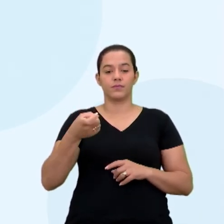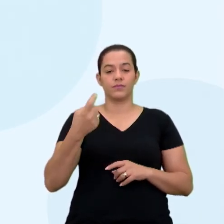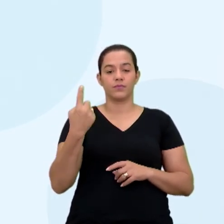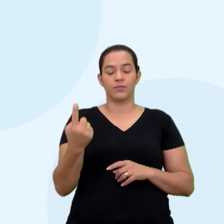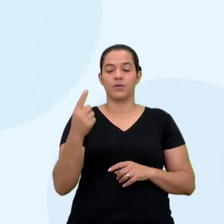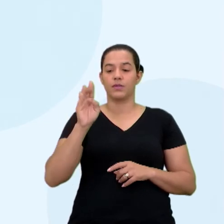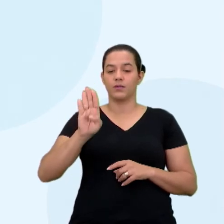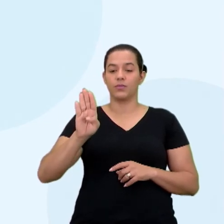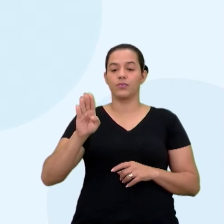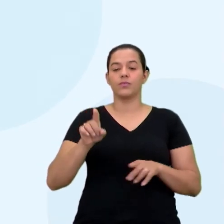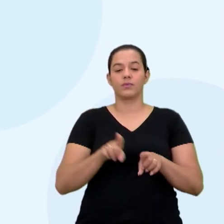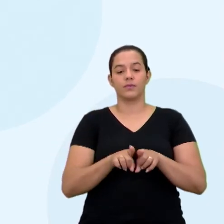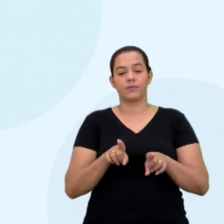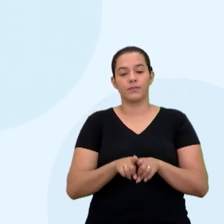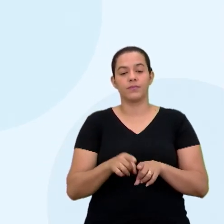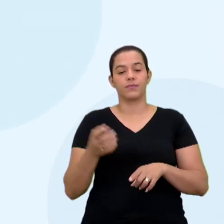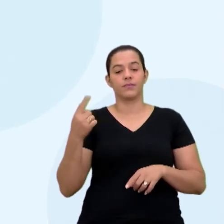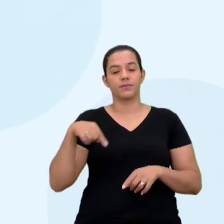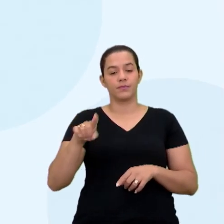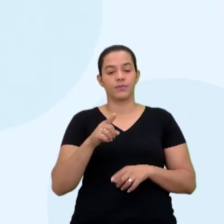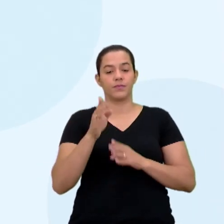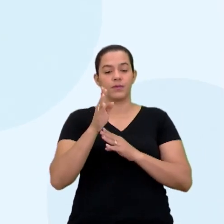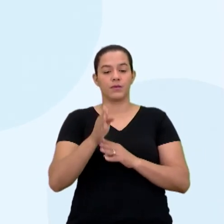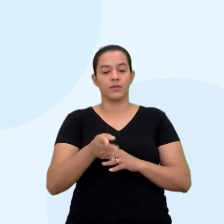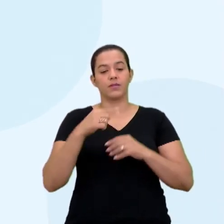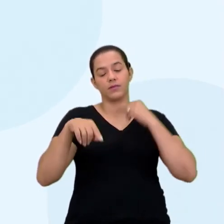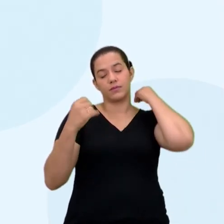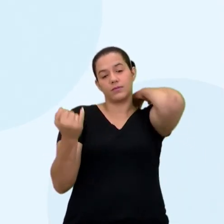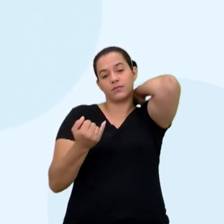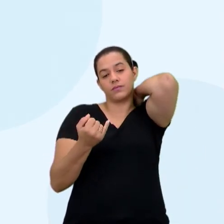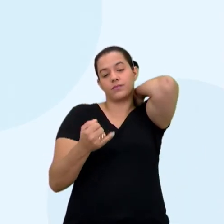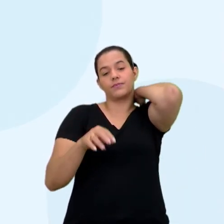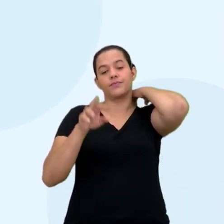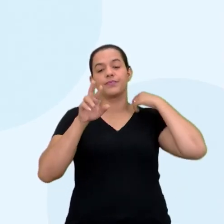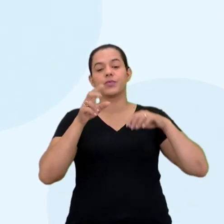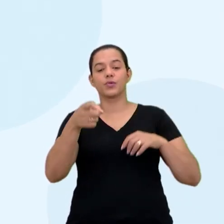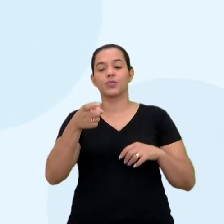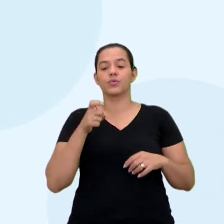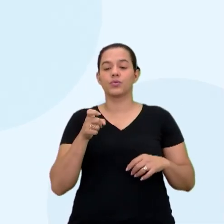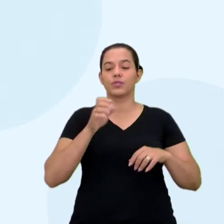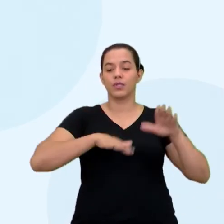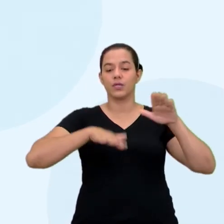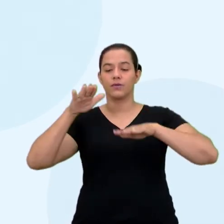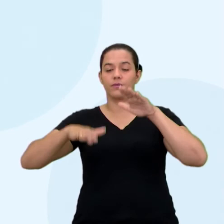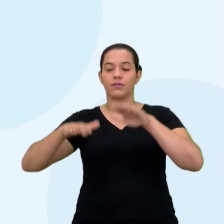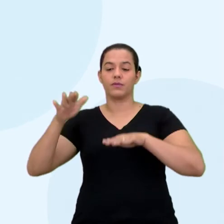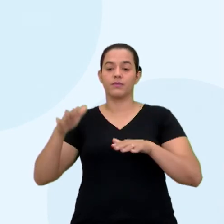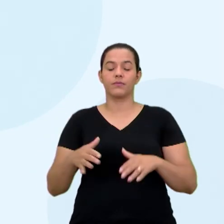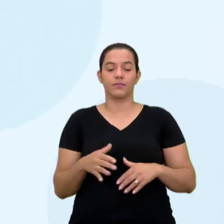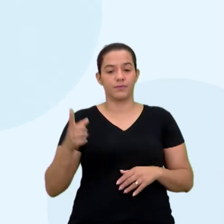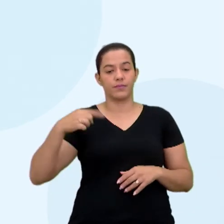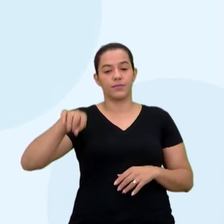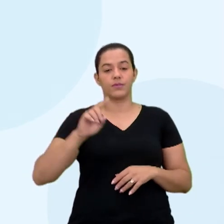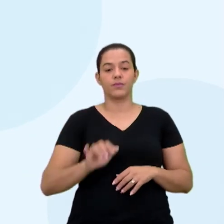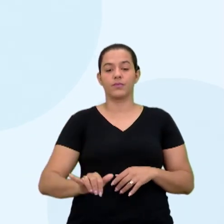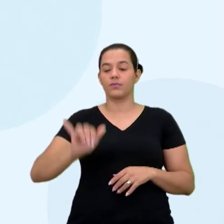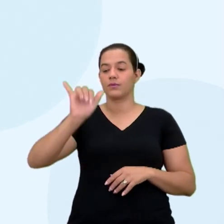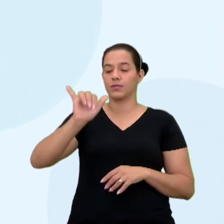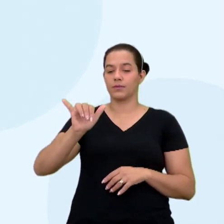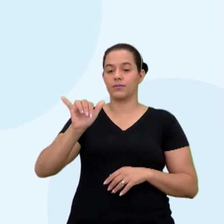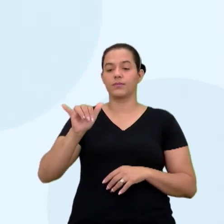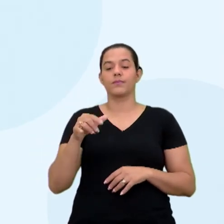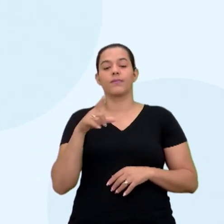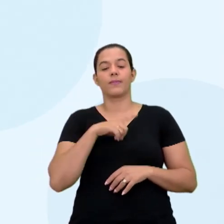1 indica a inclinação da reta, importante, e o x, a variável independente, e aí o valor de y está